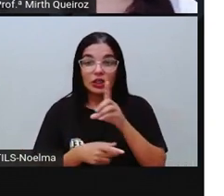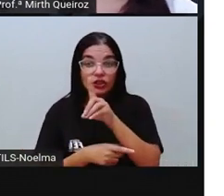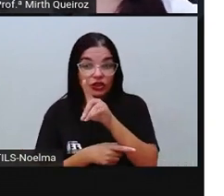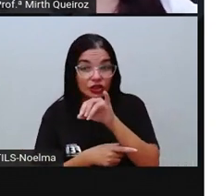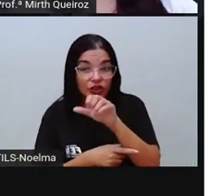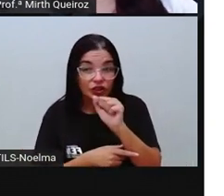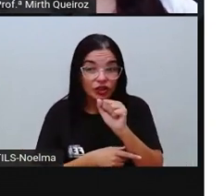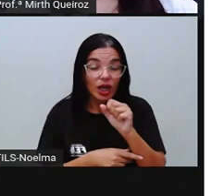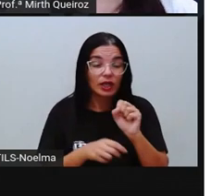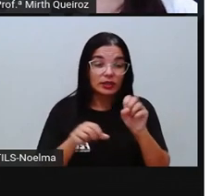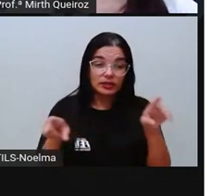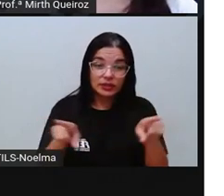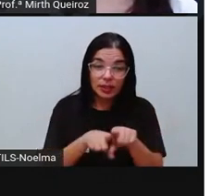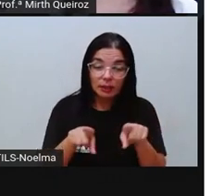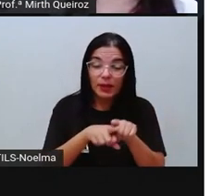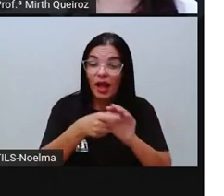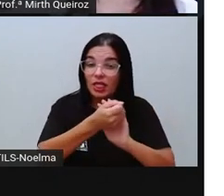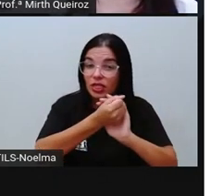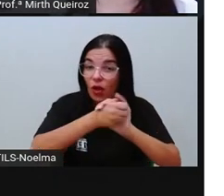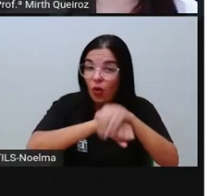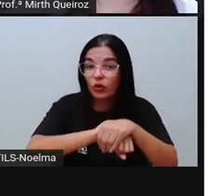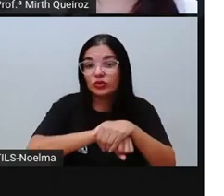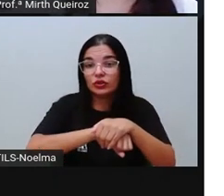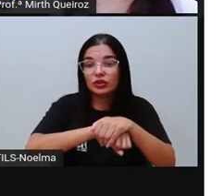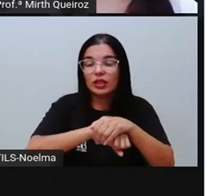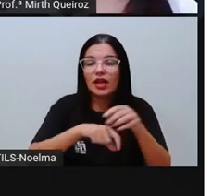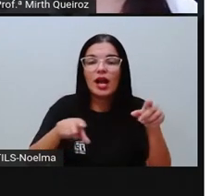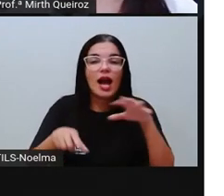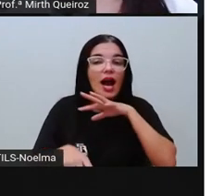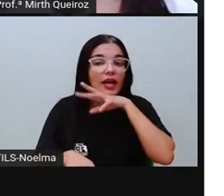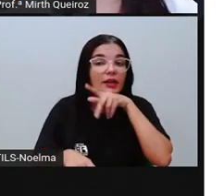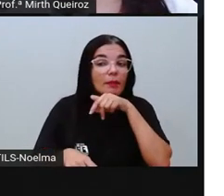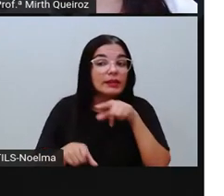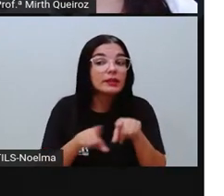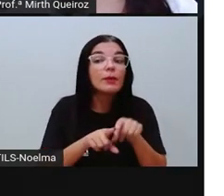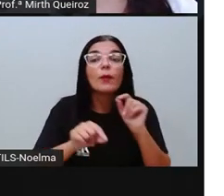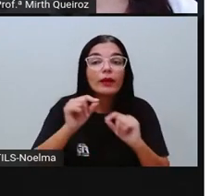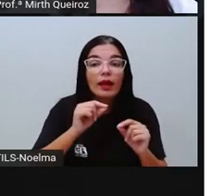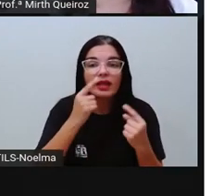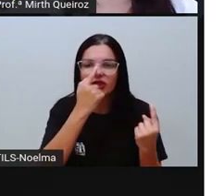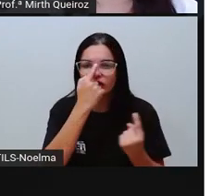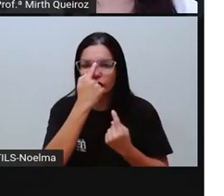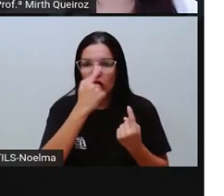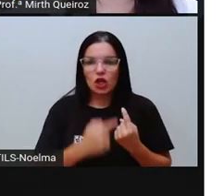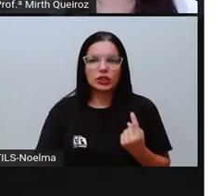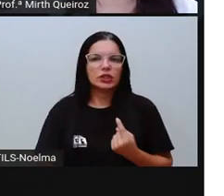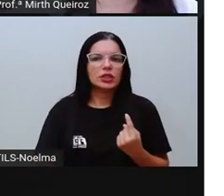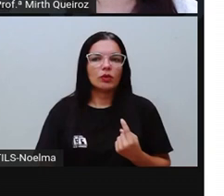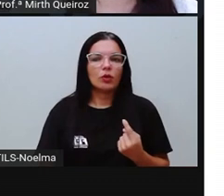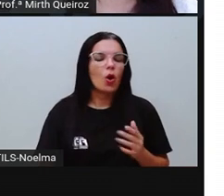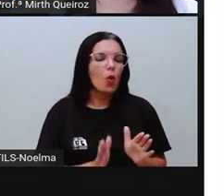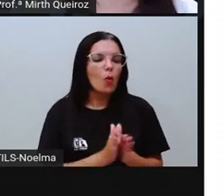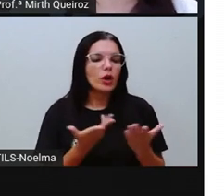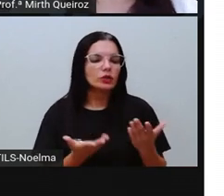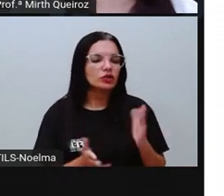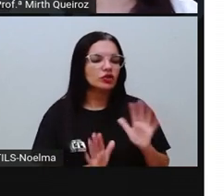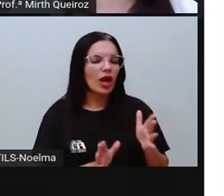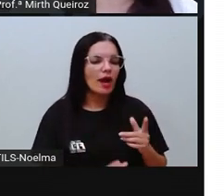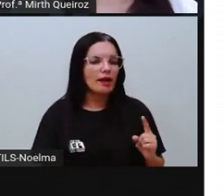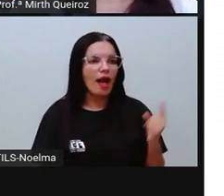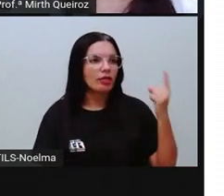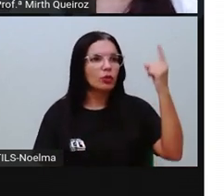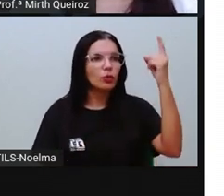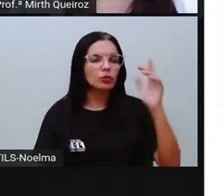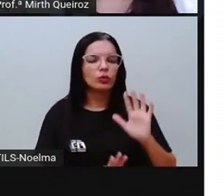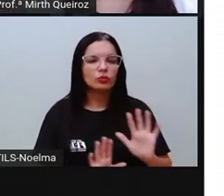dia como na noite. Esses animais também, eles são solitários na vida adulta, ou seja, eles não gostam de andar em grupos, bandos,